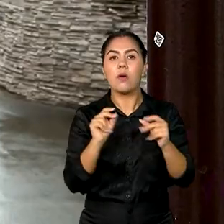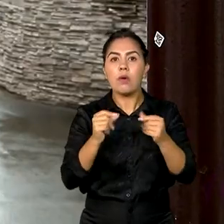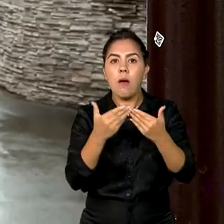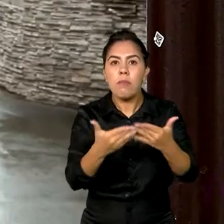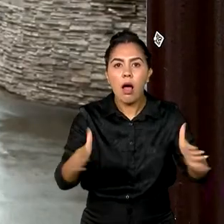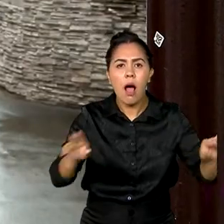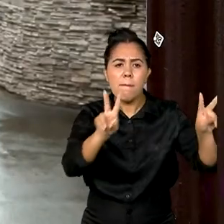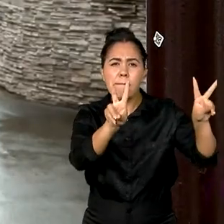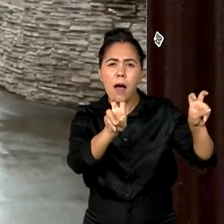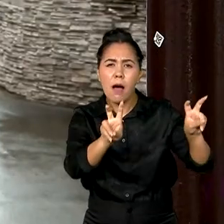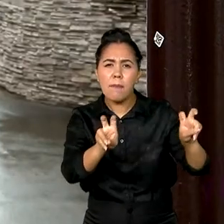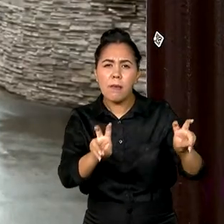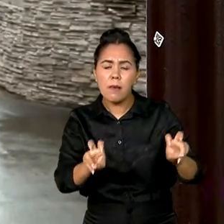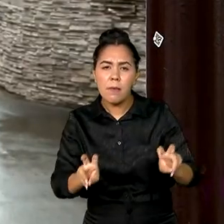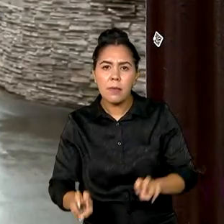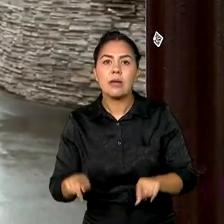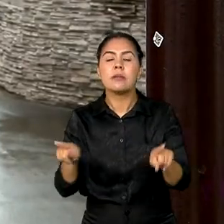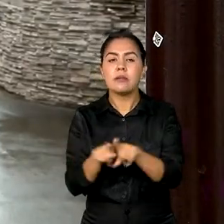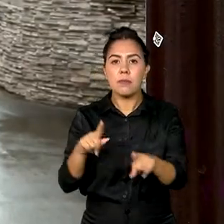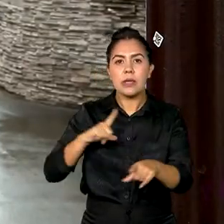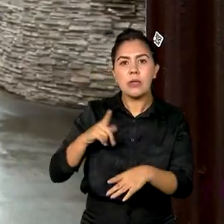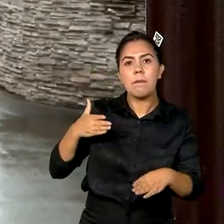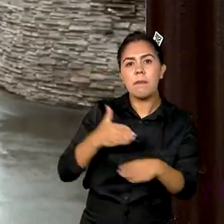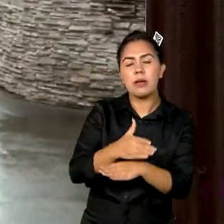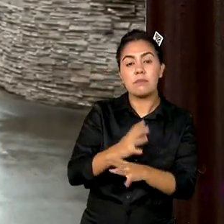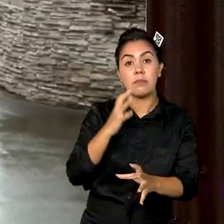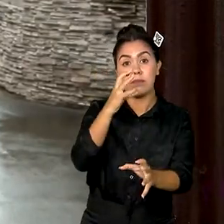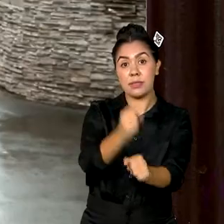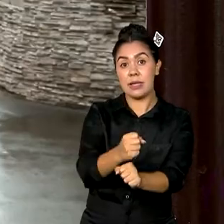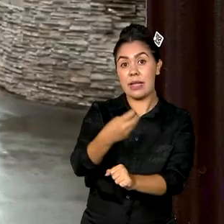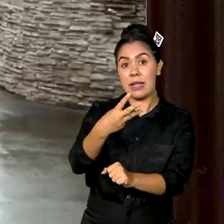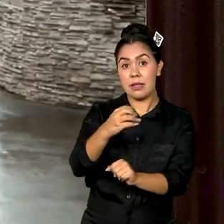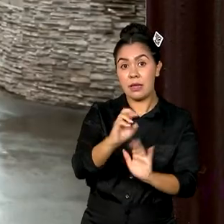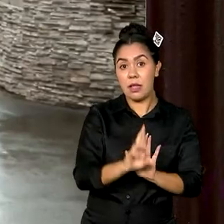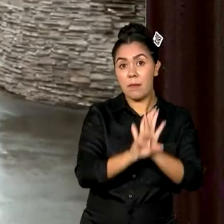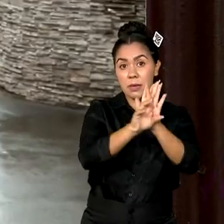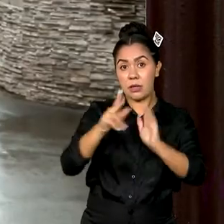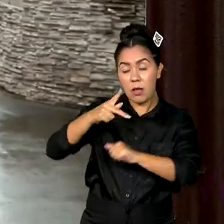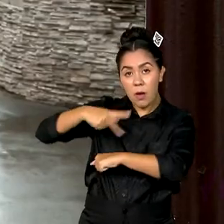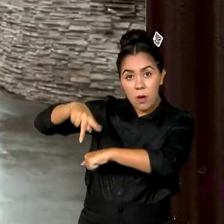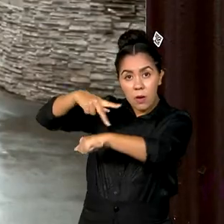ampliado, que vai contar com a participação de cerca de 30 países